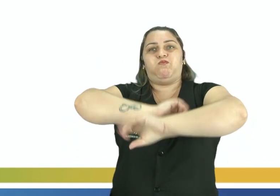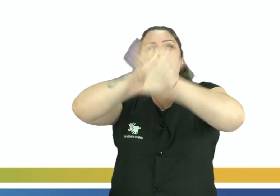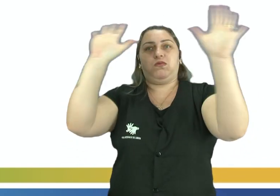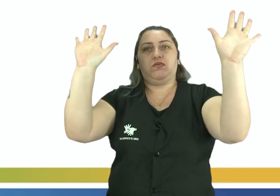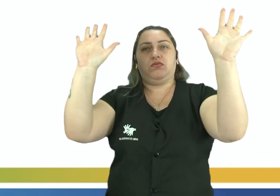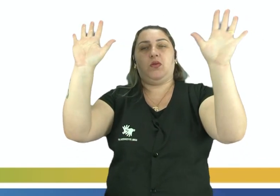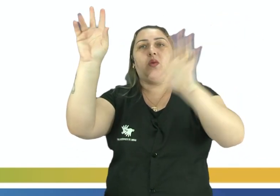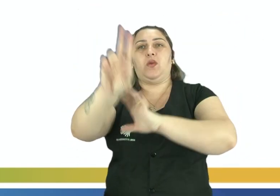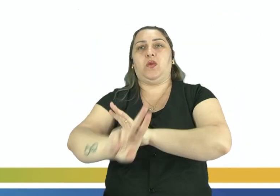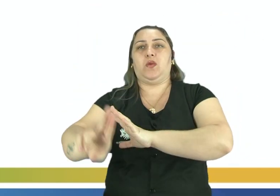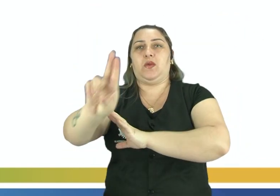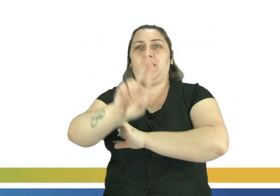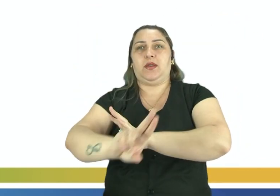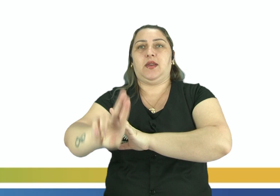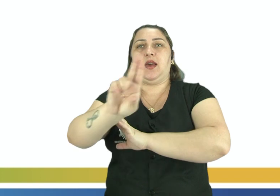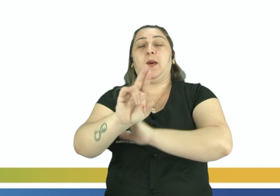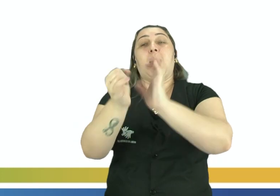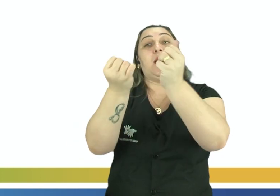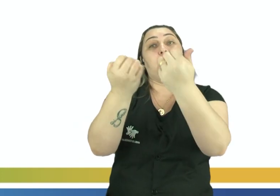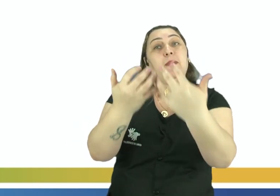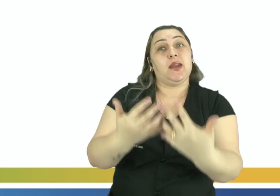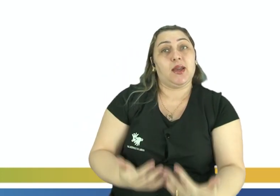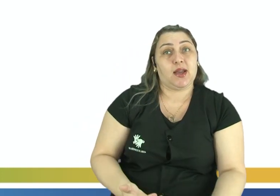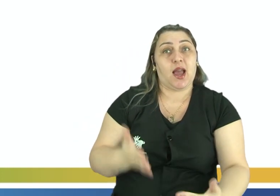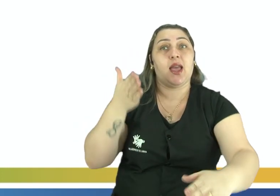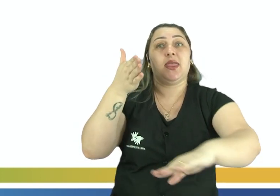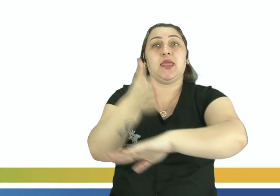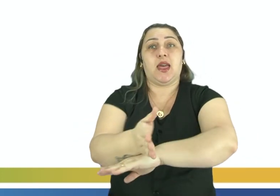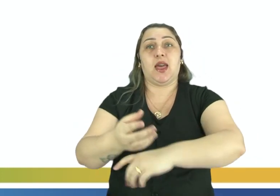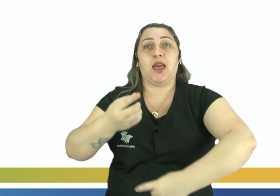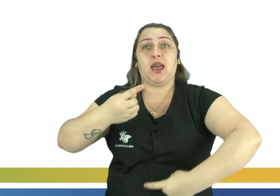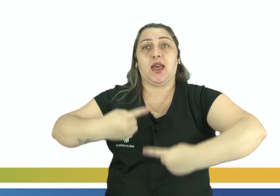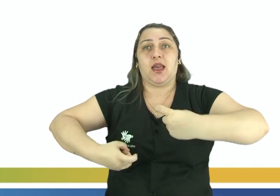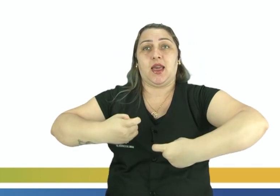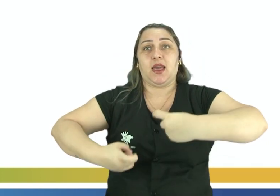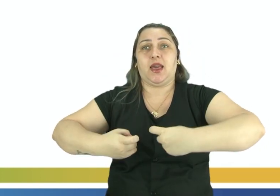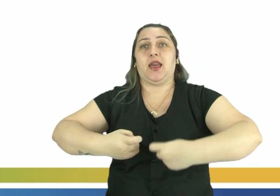isso aí como argumento para poder entrar em guerra contra os